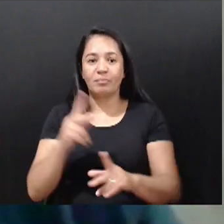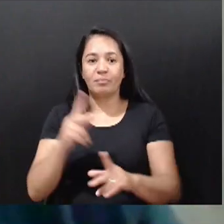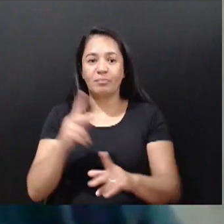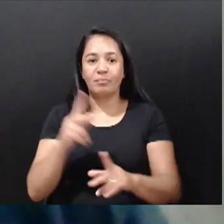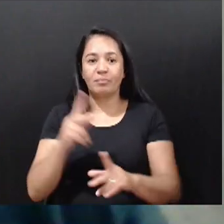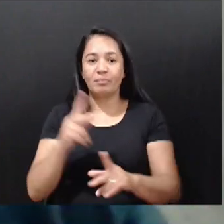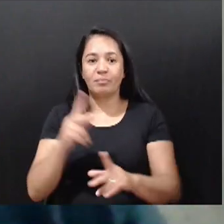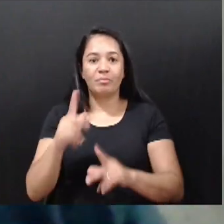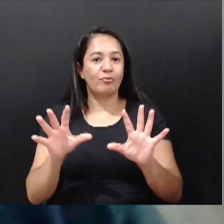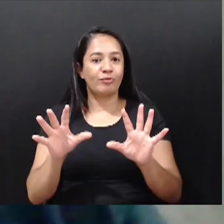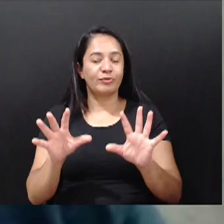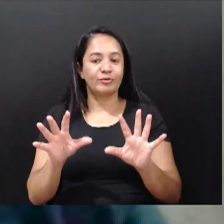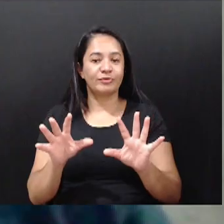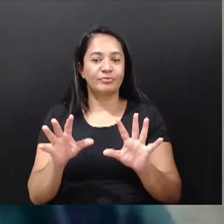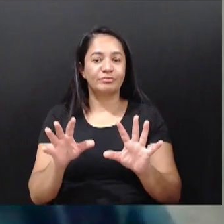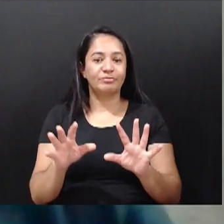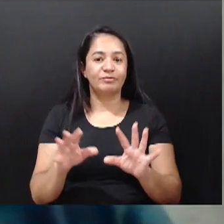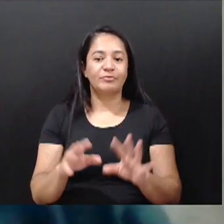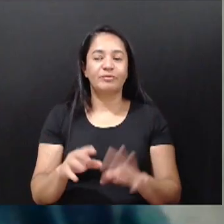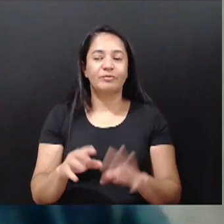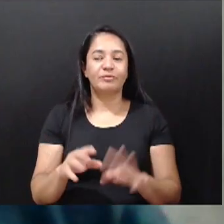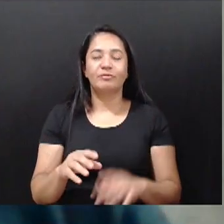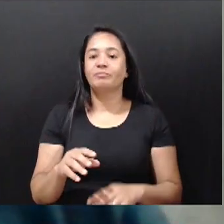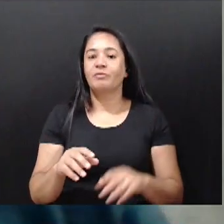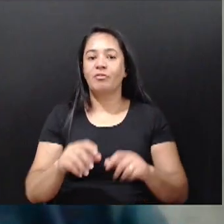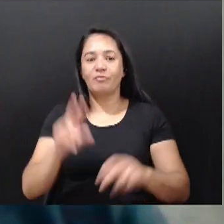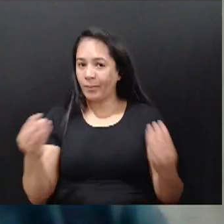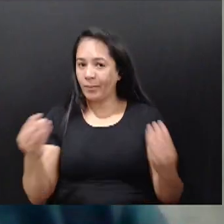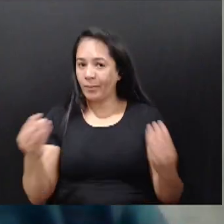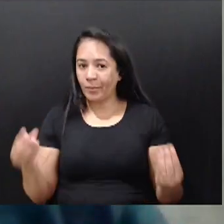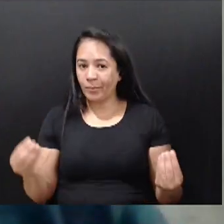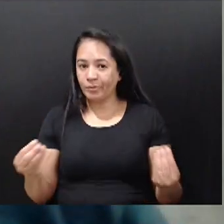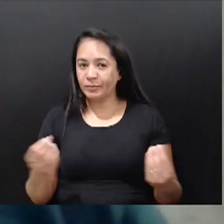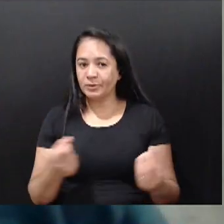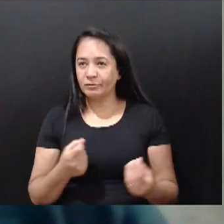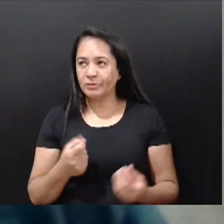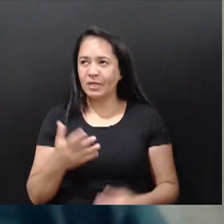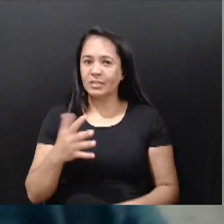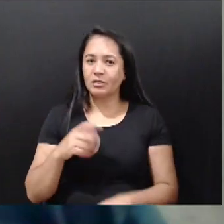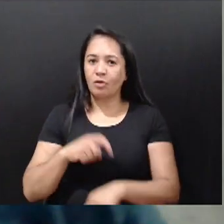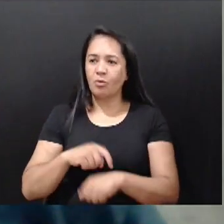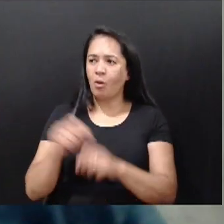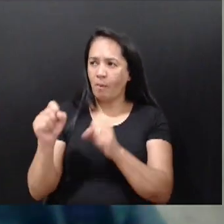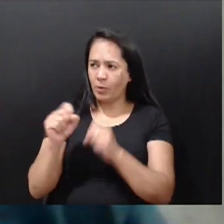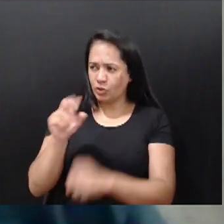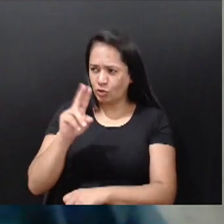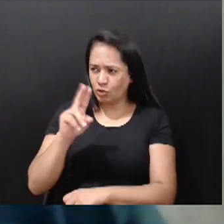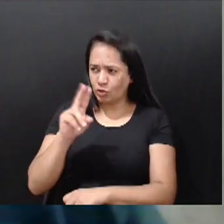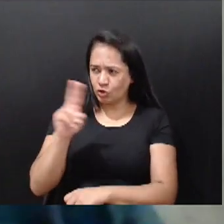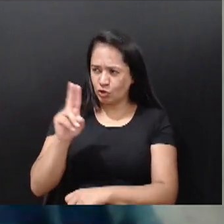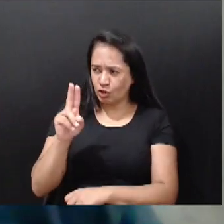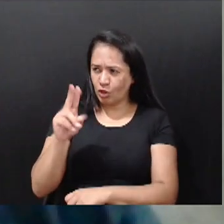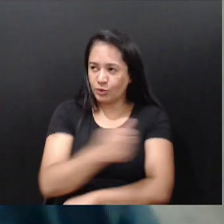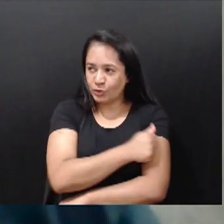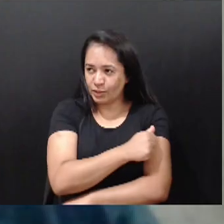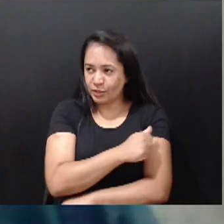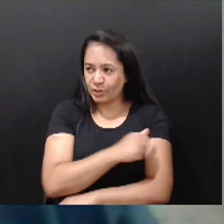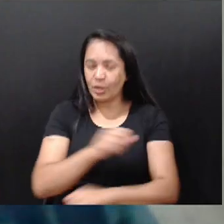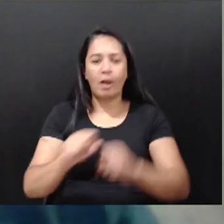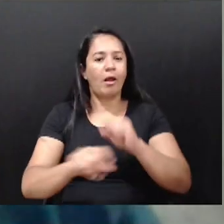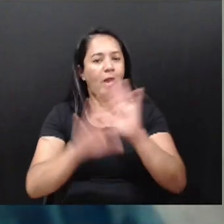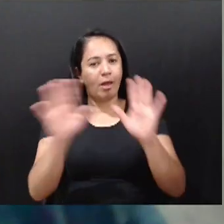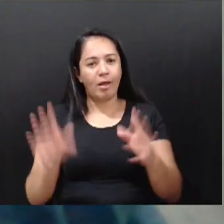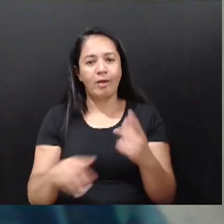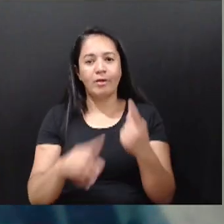vai ser aí amplamente utilizado. Em algum momento, eu posso só falar o nome dos meninos? Claro, pode, por favor.